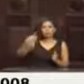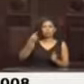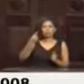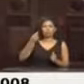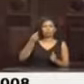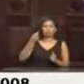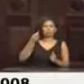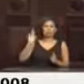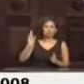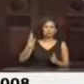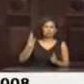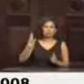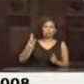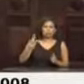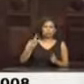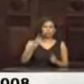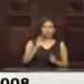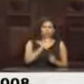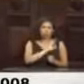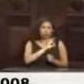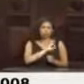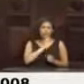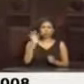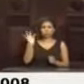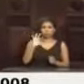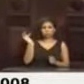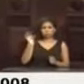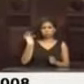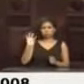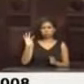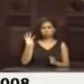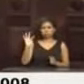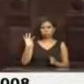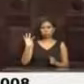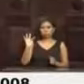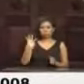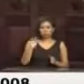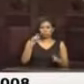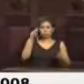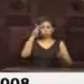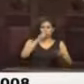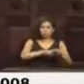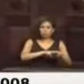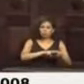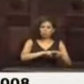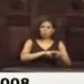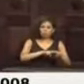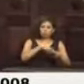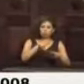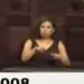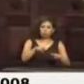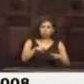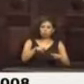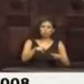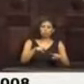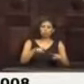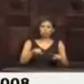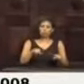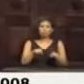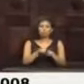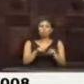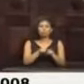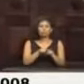Federal foi lá e prendeu o presidente da Consercaf. Lá colocou na prisão mais